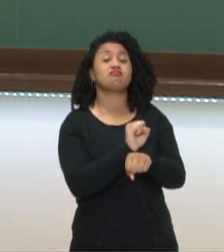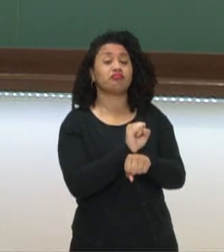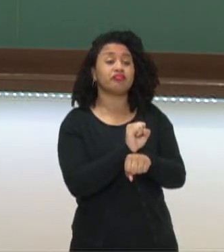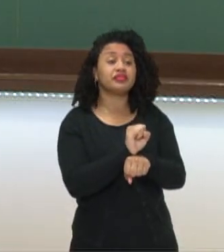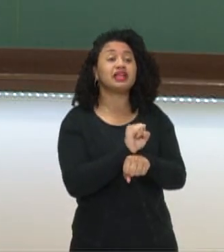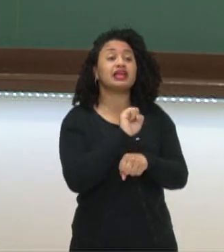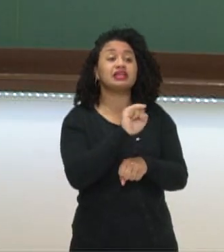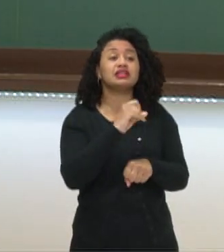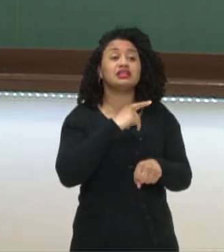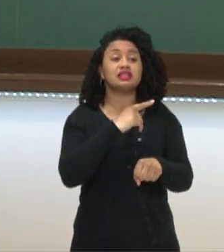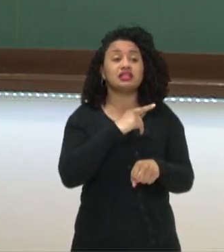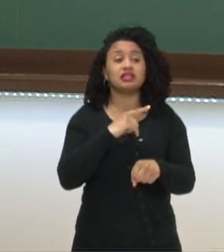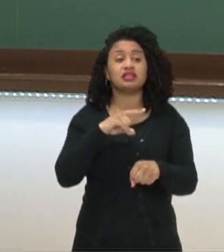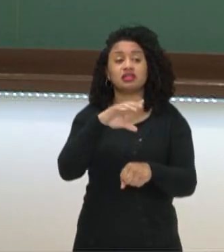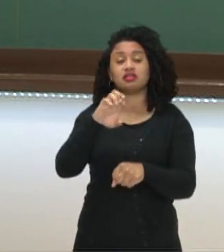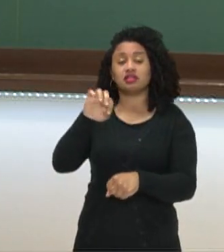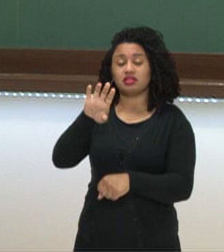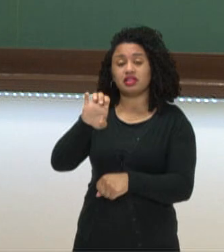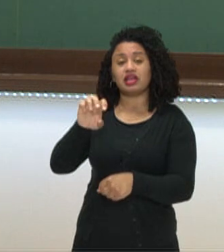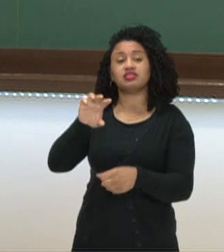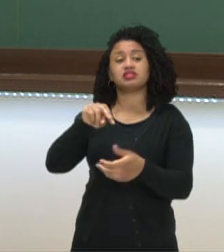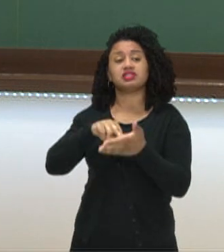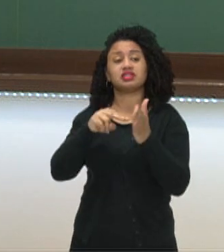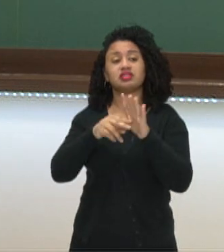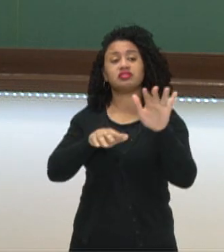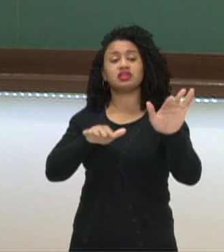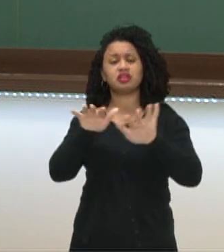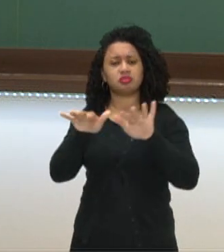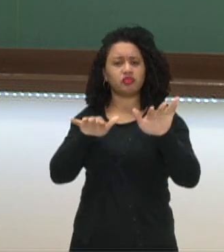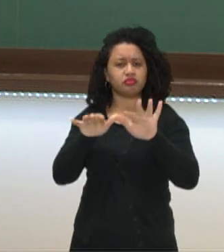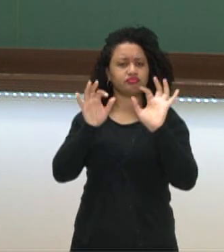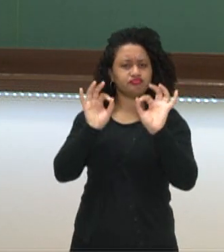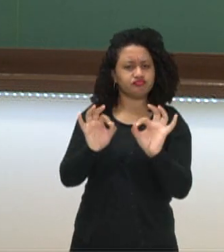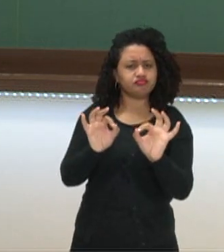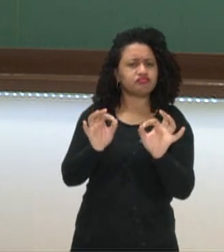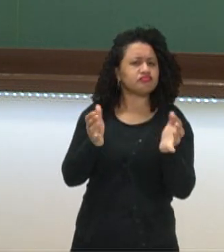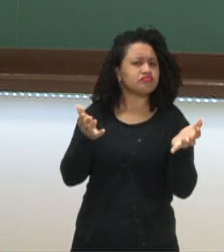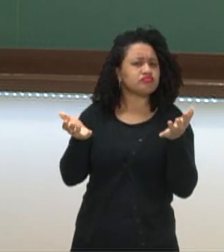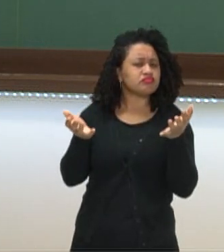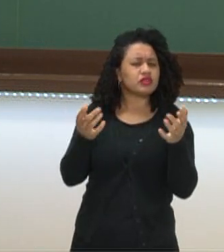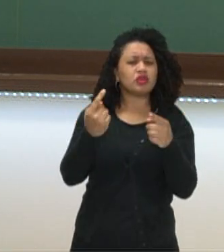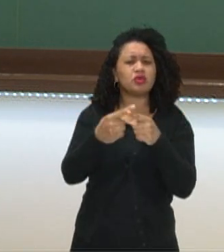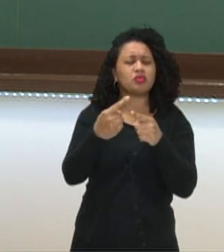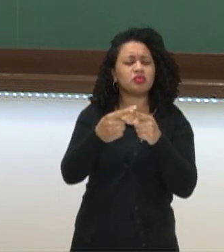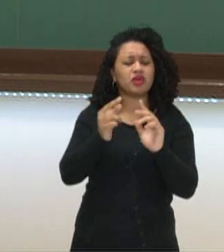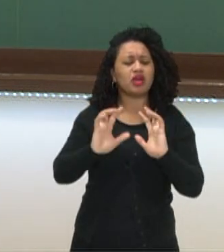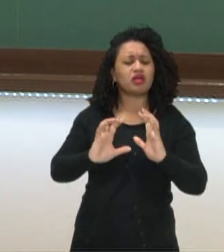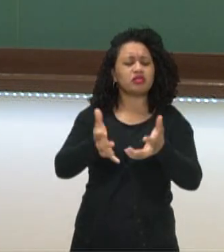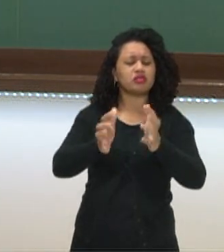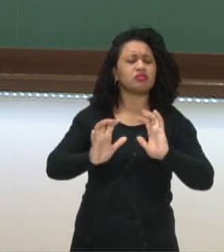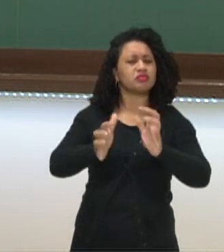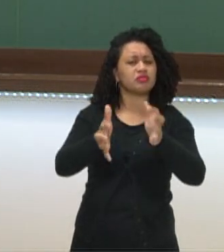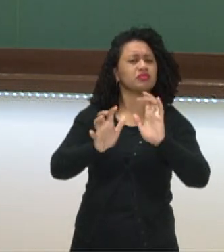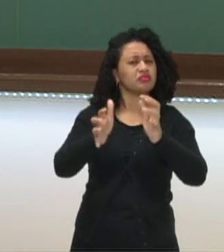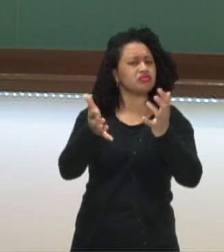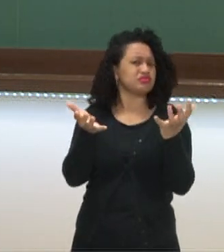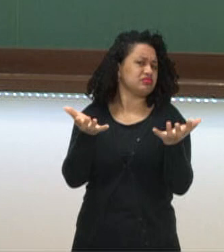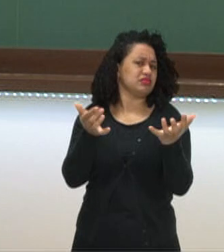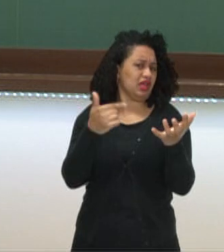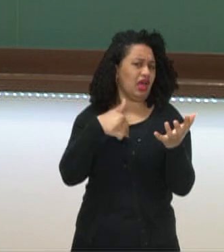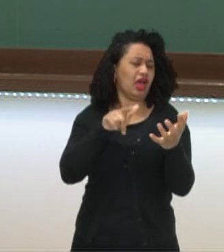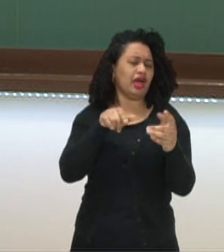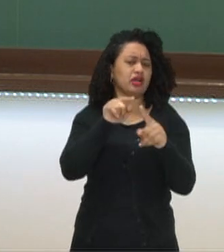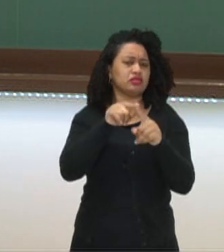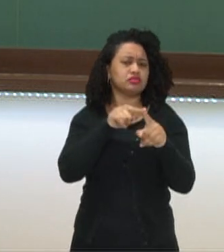quando existe o cinético, quer dizer que tem movimento, certo? E por que um pneu girando sobre uma superfície,